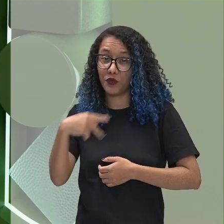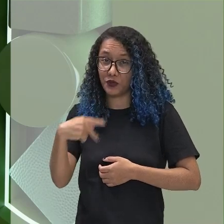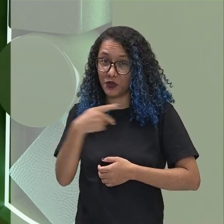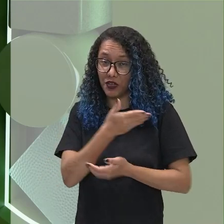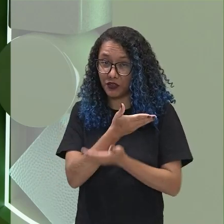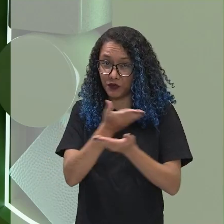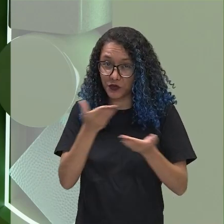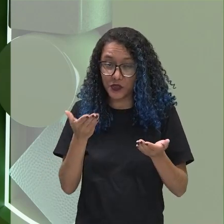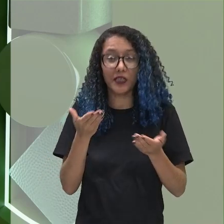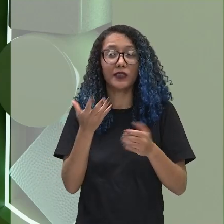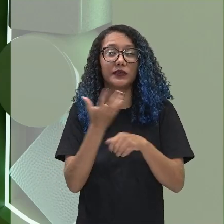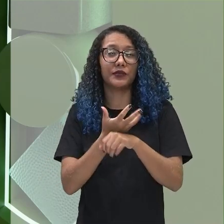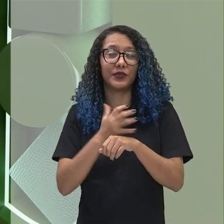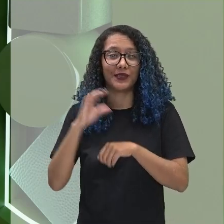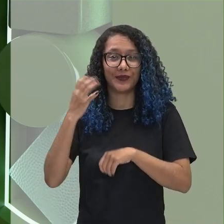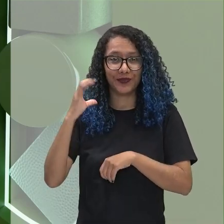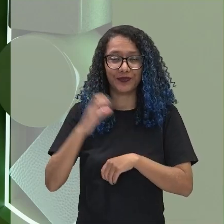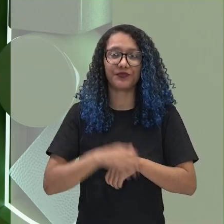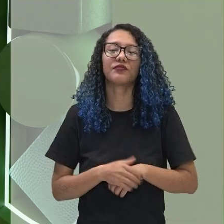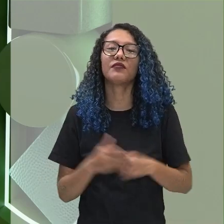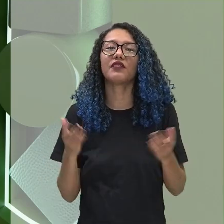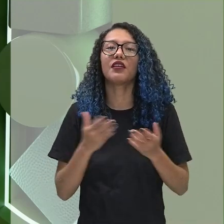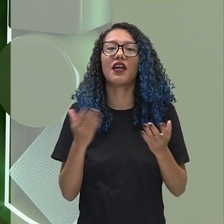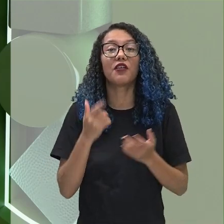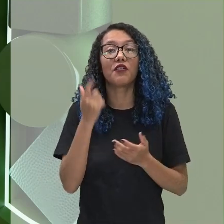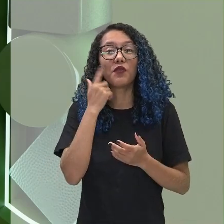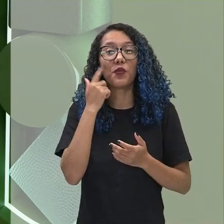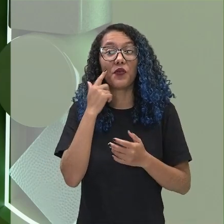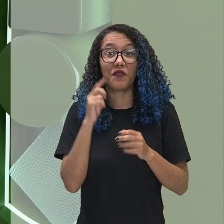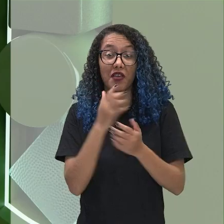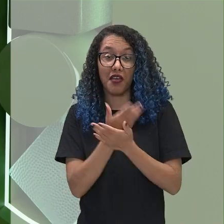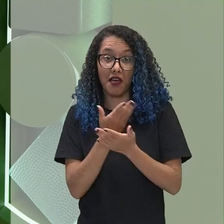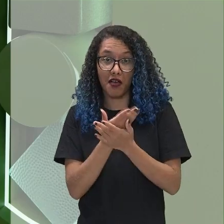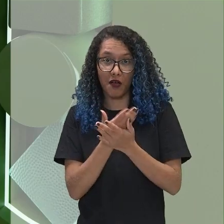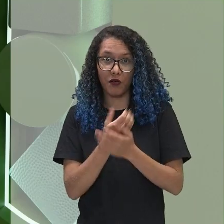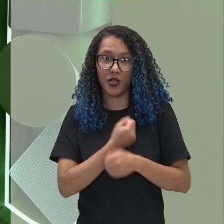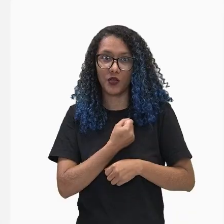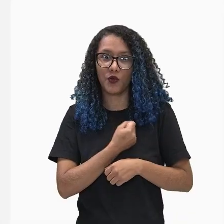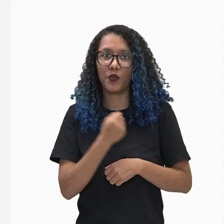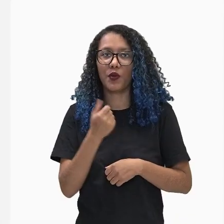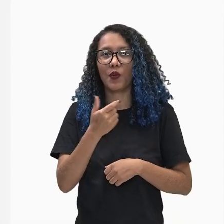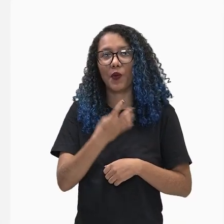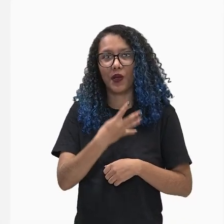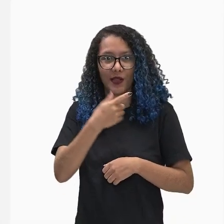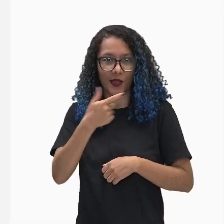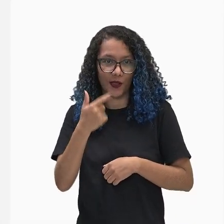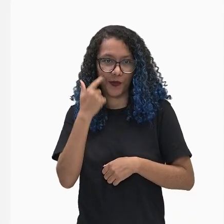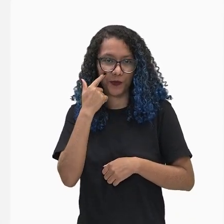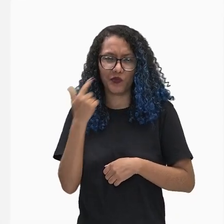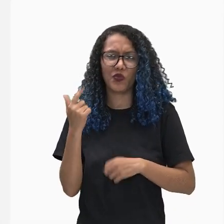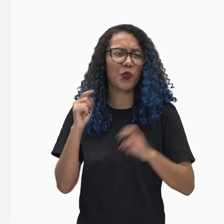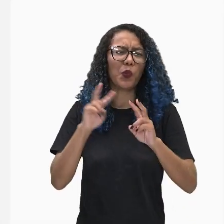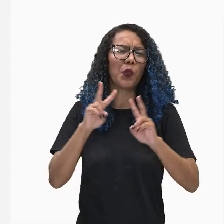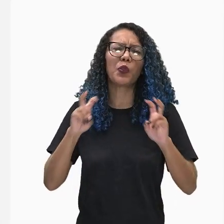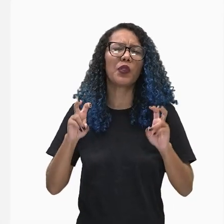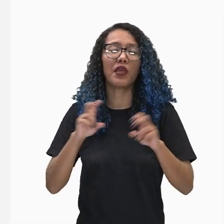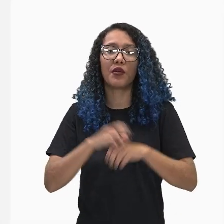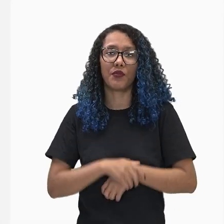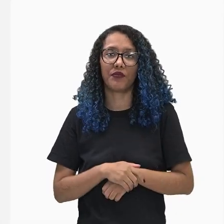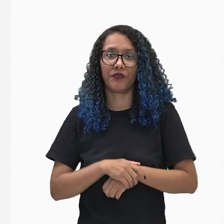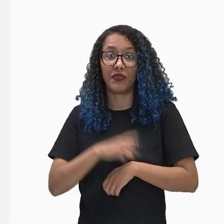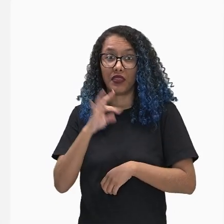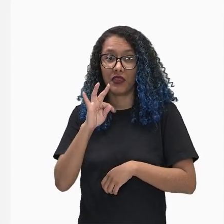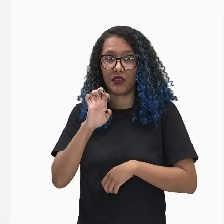de Ciências, e vamos para a nossa aula de número 42, com objeto de conhecimento,